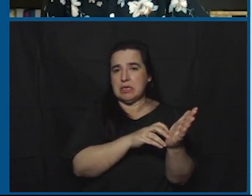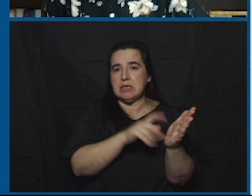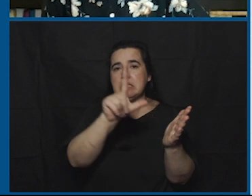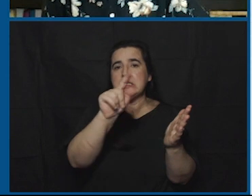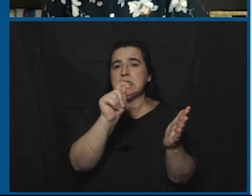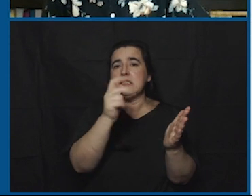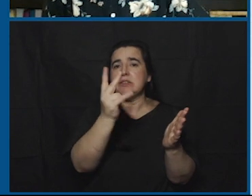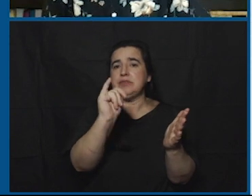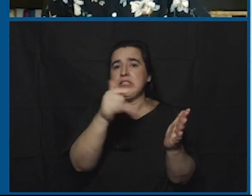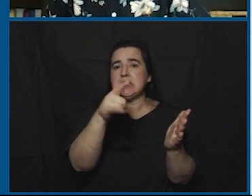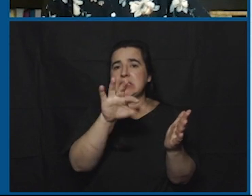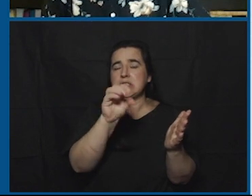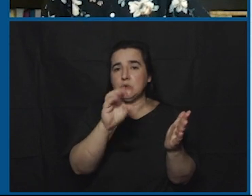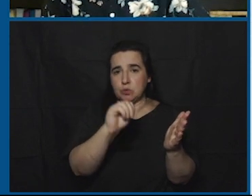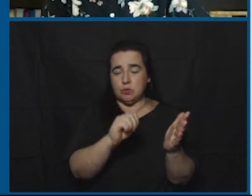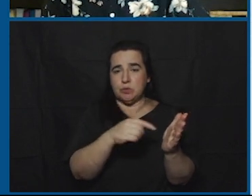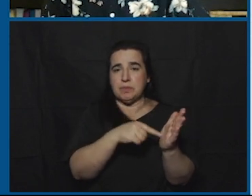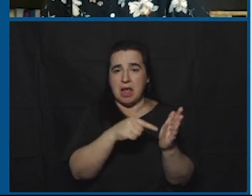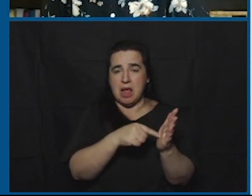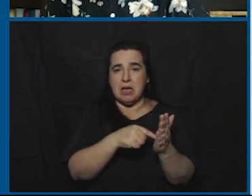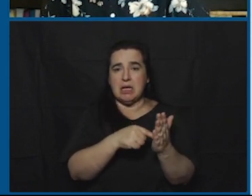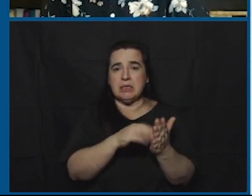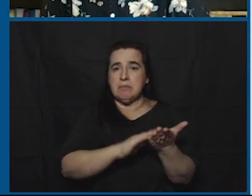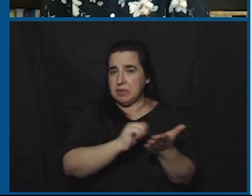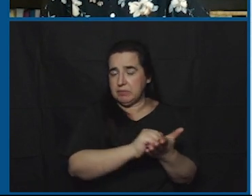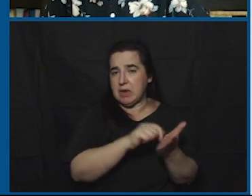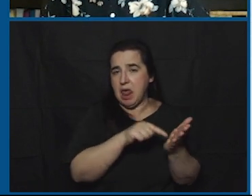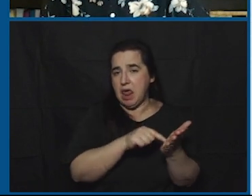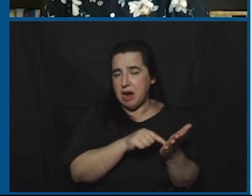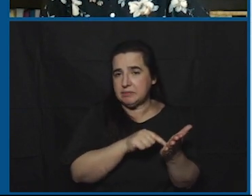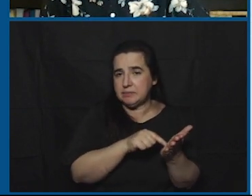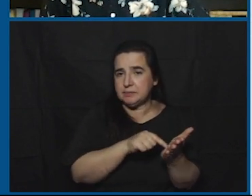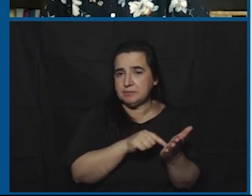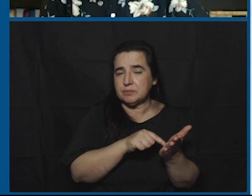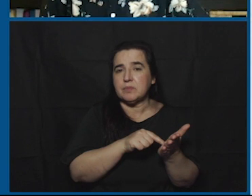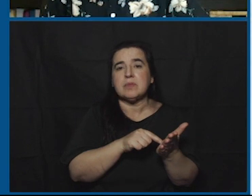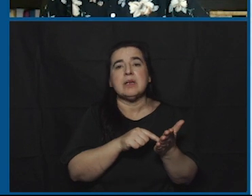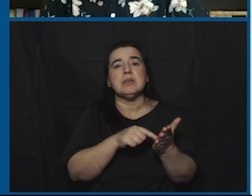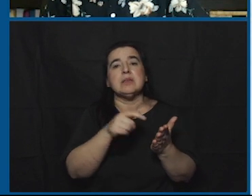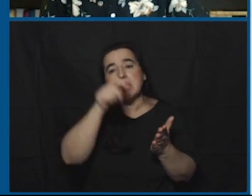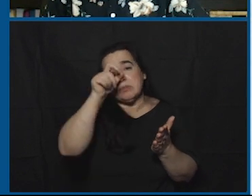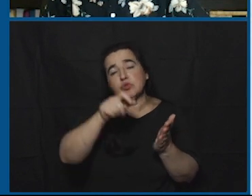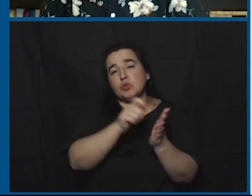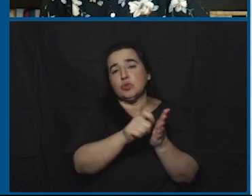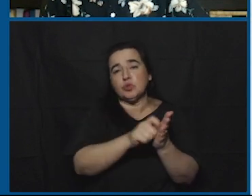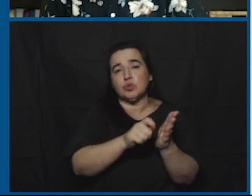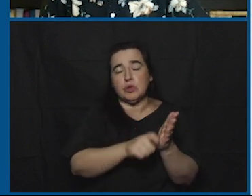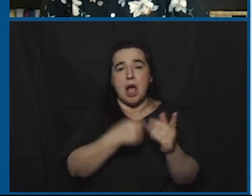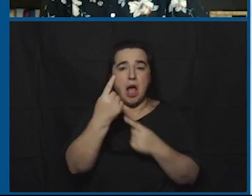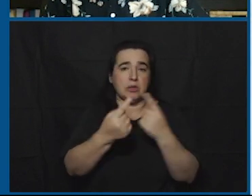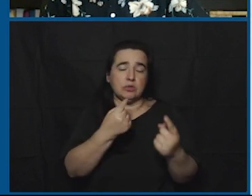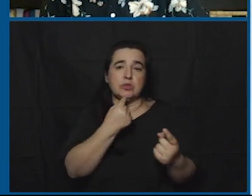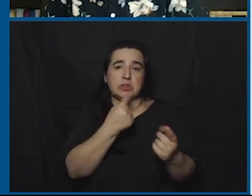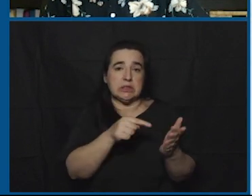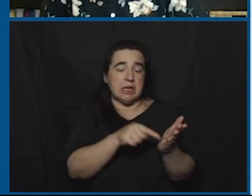de Levítico, que é mencionado também, que o autor, que alguns autores